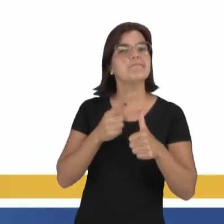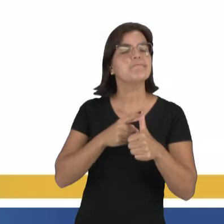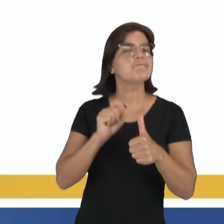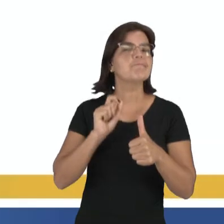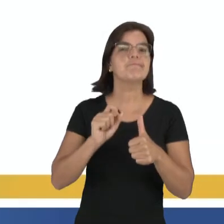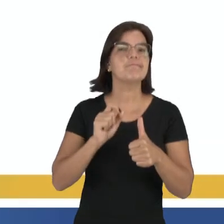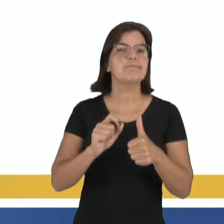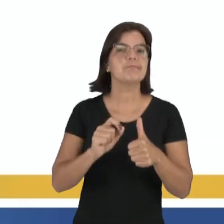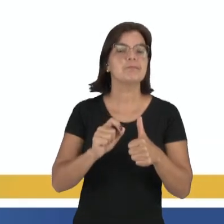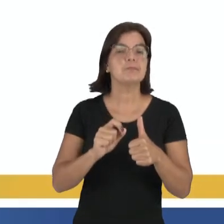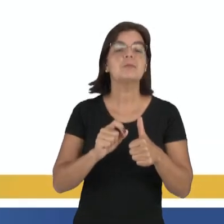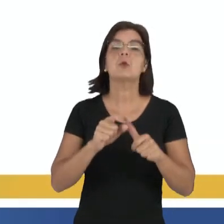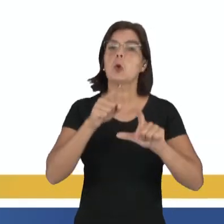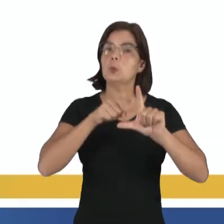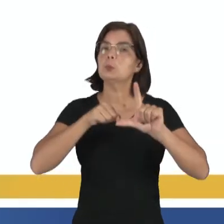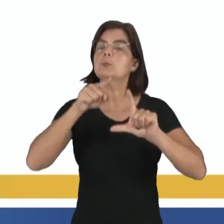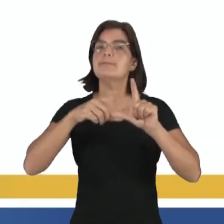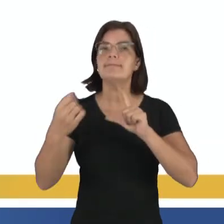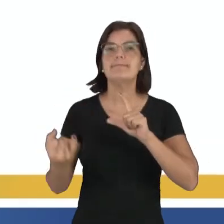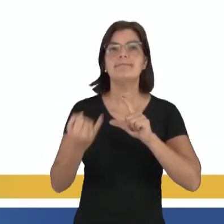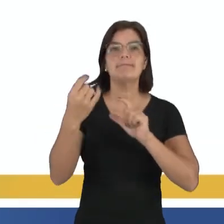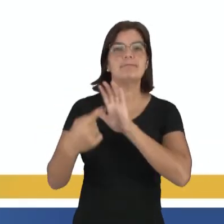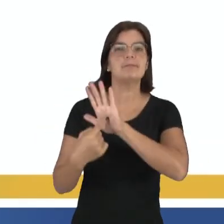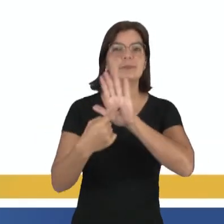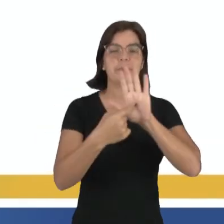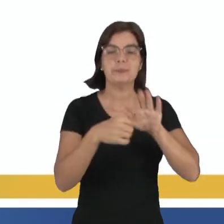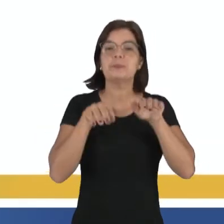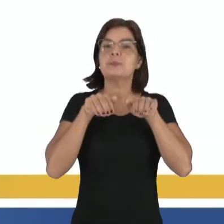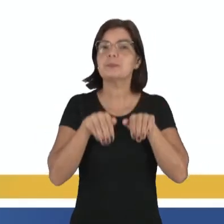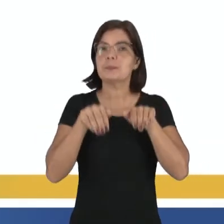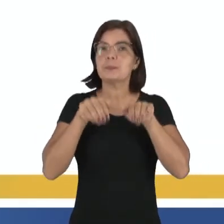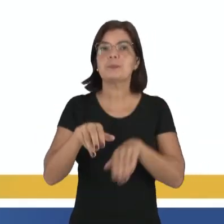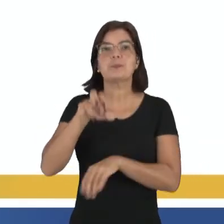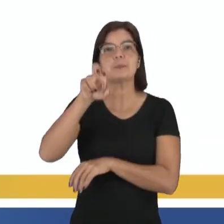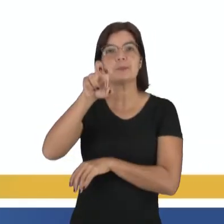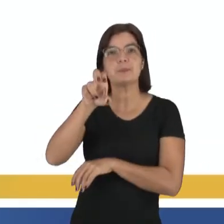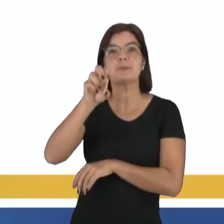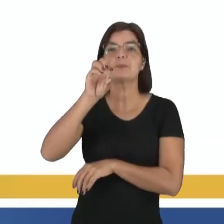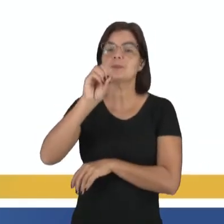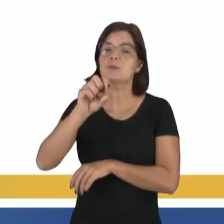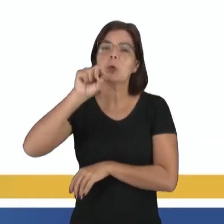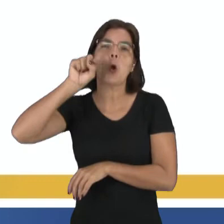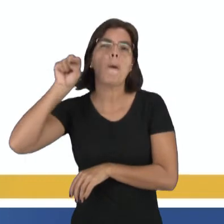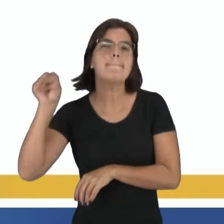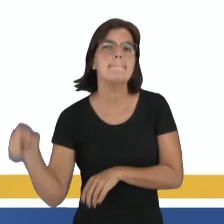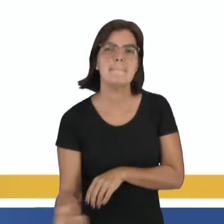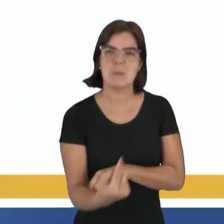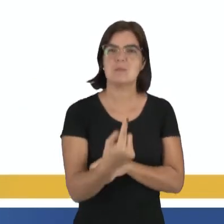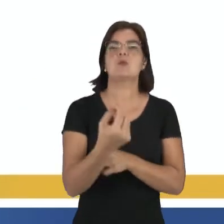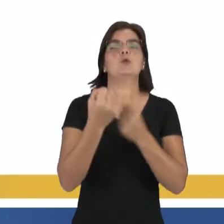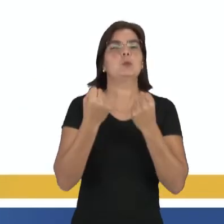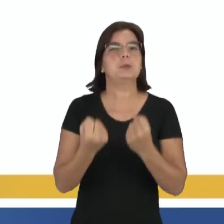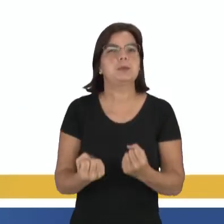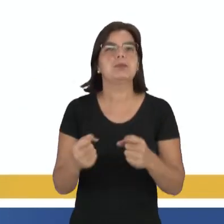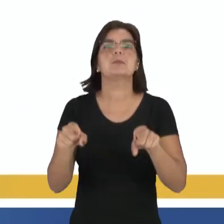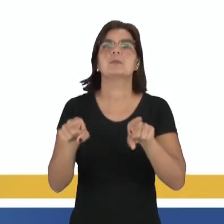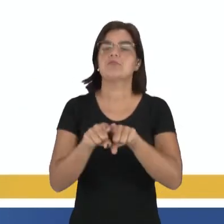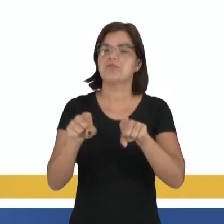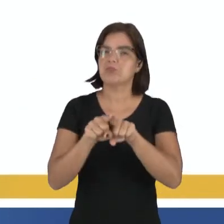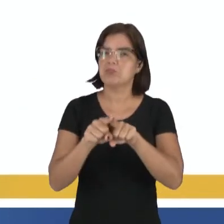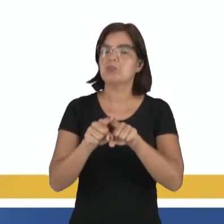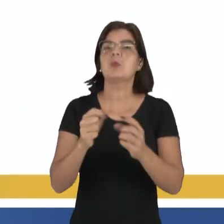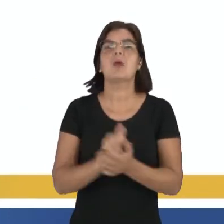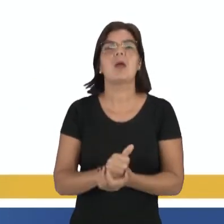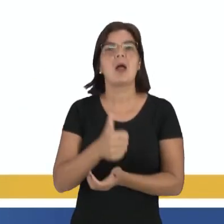aí um gráfico muito importante, mostrei a Austrália, 50 mil toneladas, né? Com